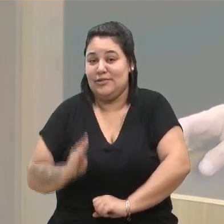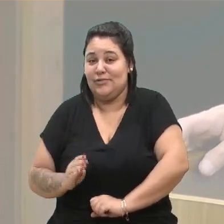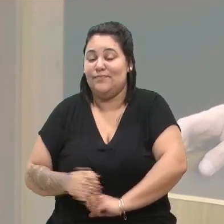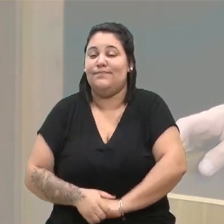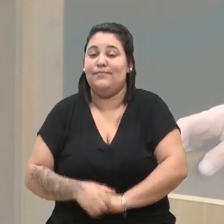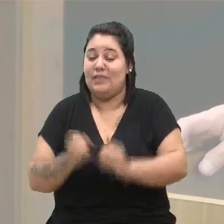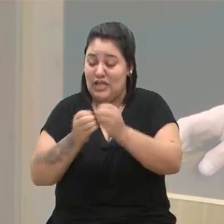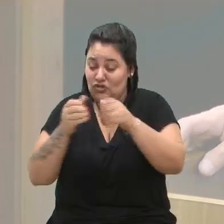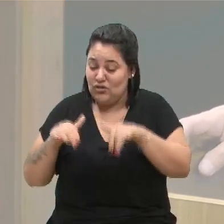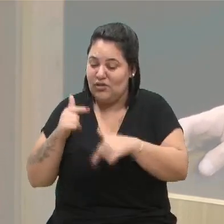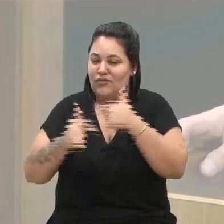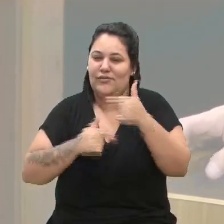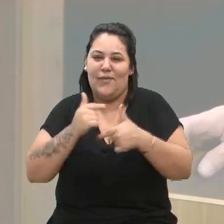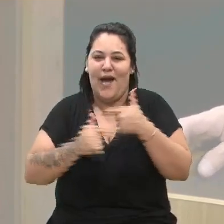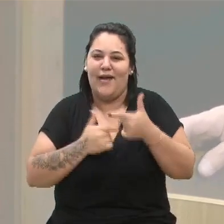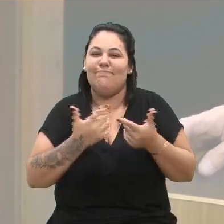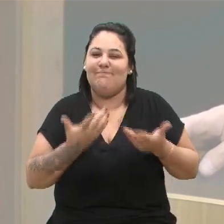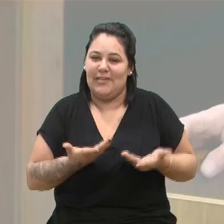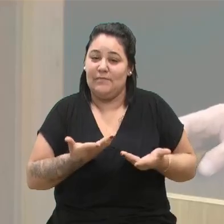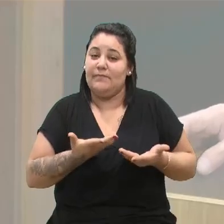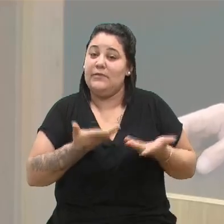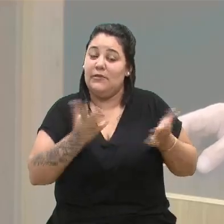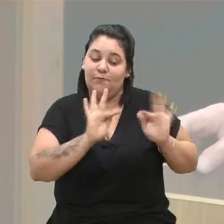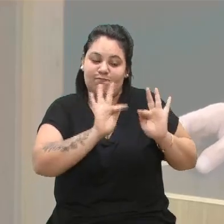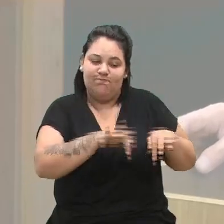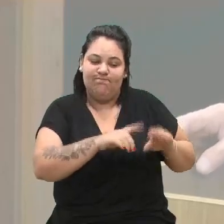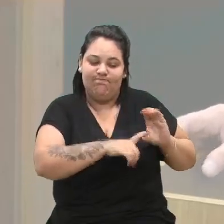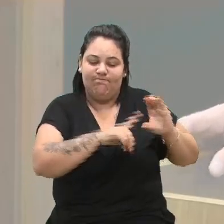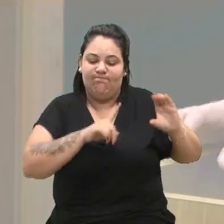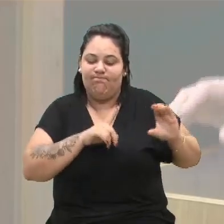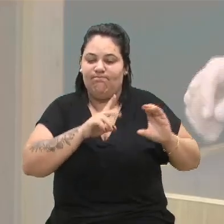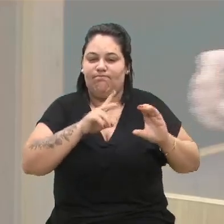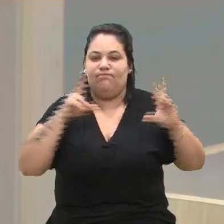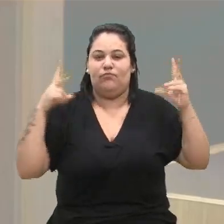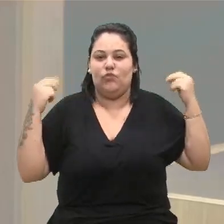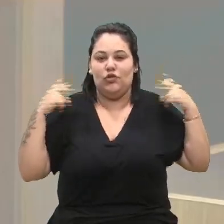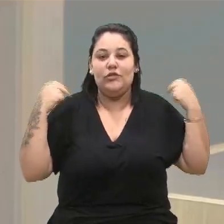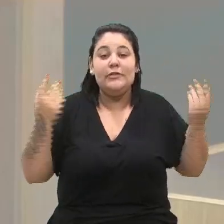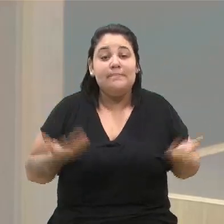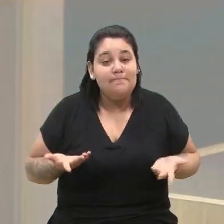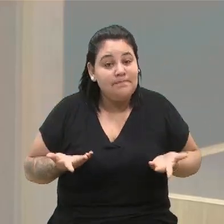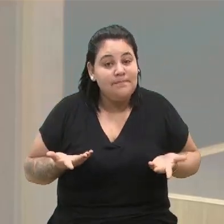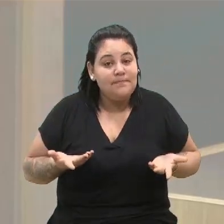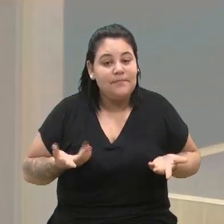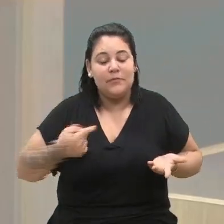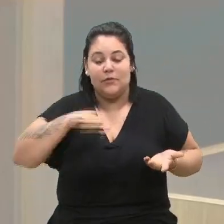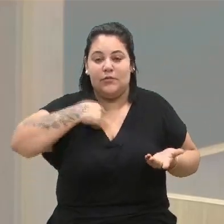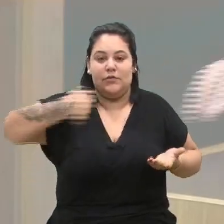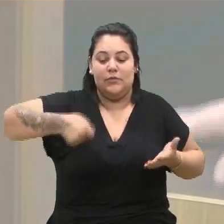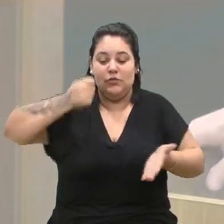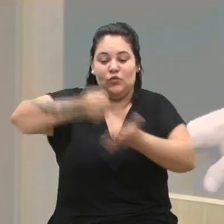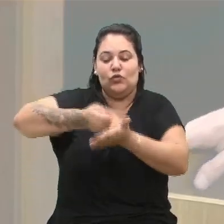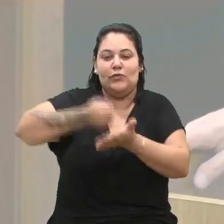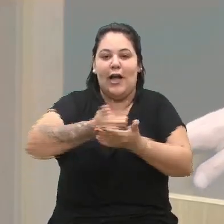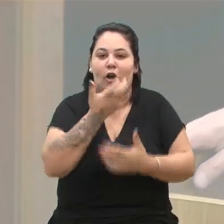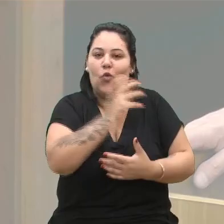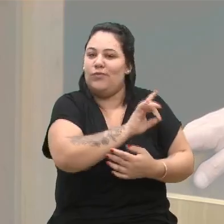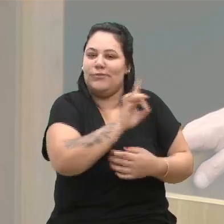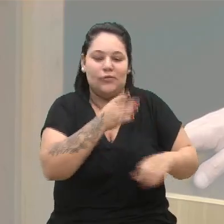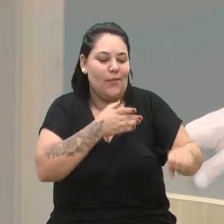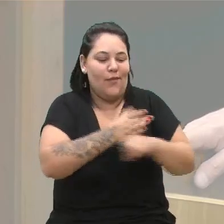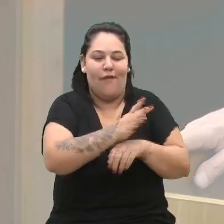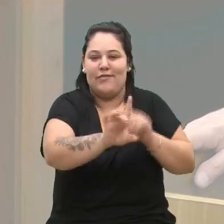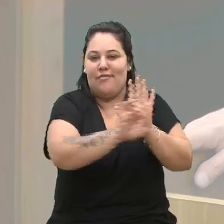negócio. Então vai acabar com a autonomia dos motoristas, né? E então vamos lutar contra isso, que não passe essa lei